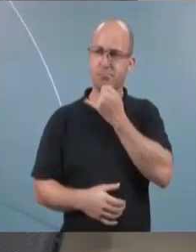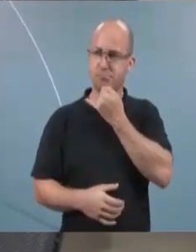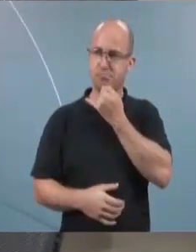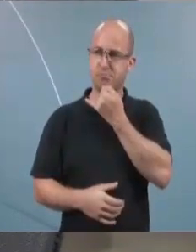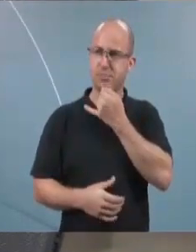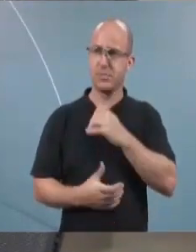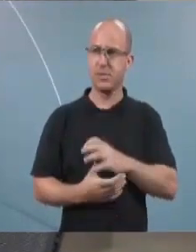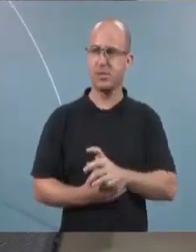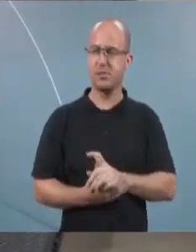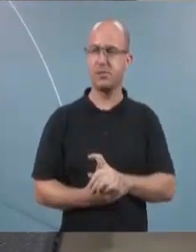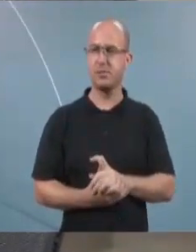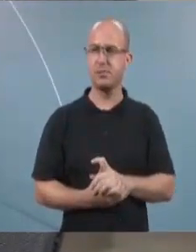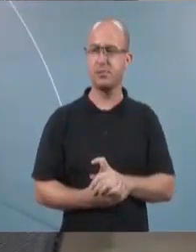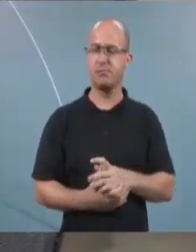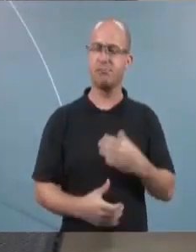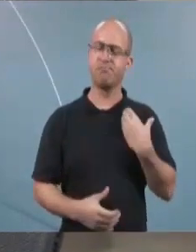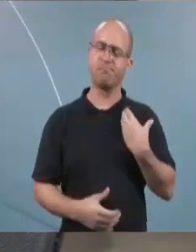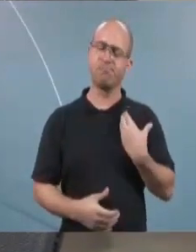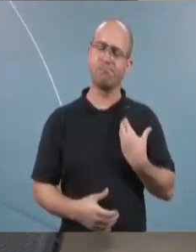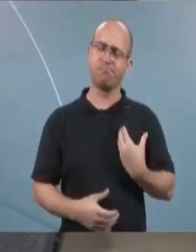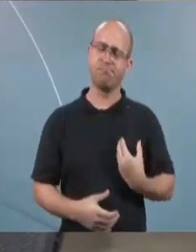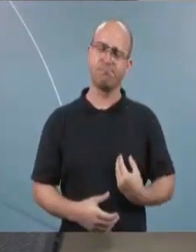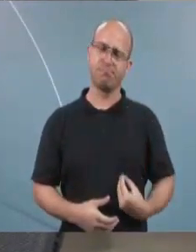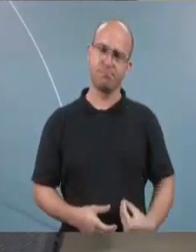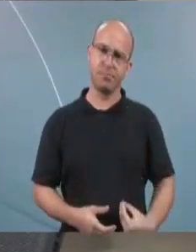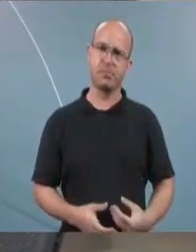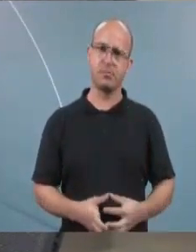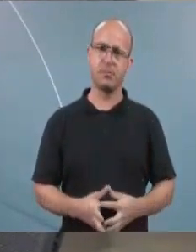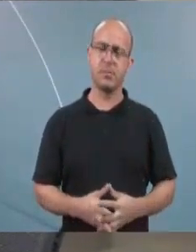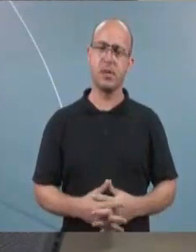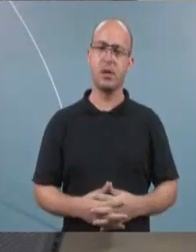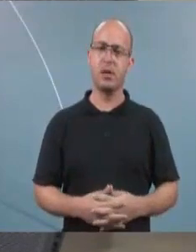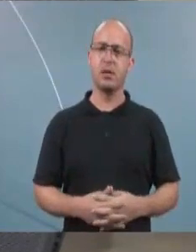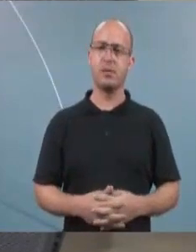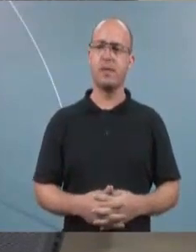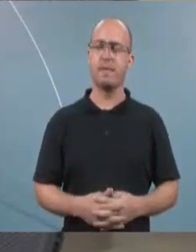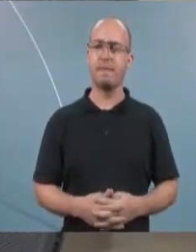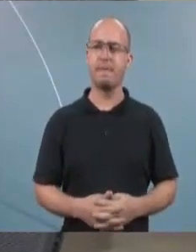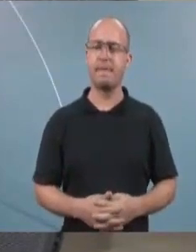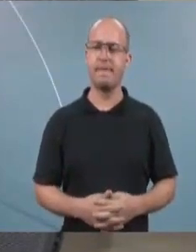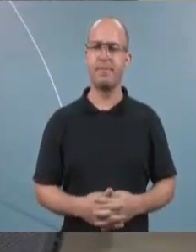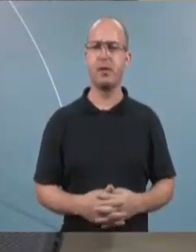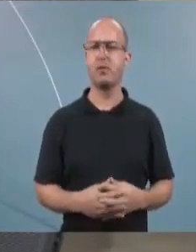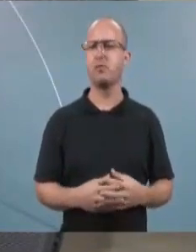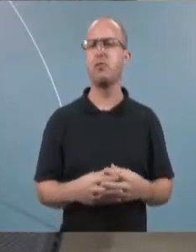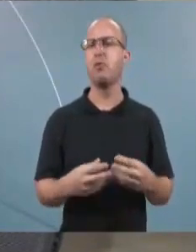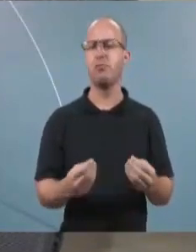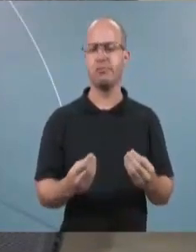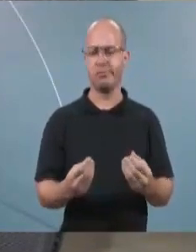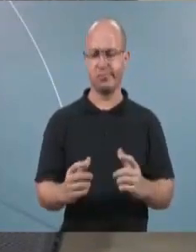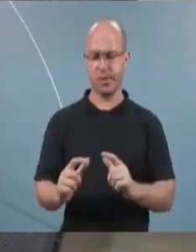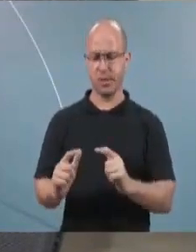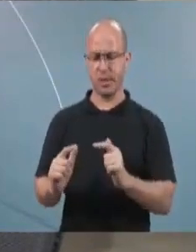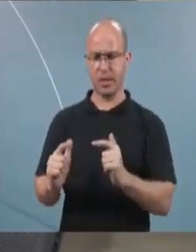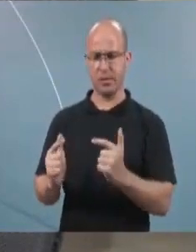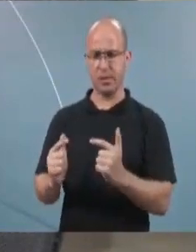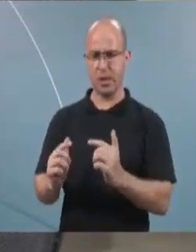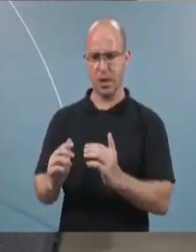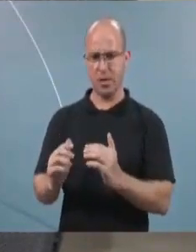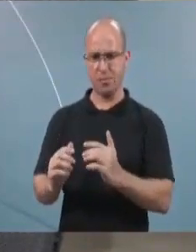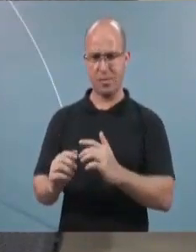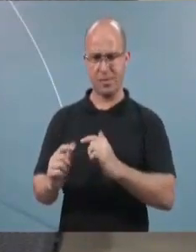tristeza o meu lamento de que como que uma casa que diz que é uma casa